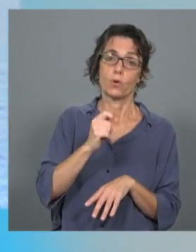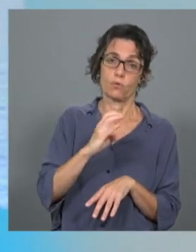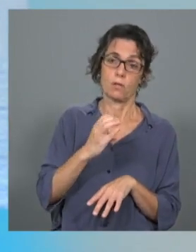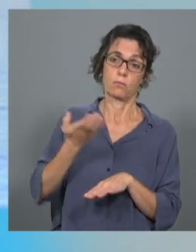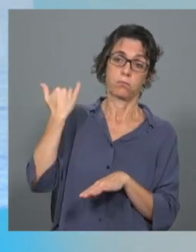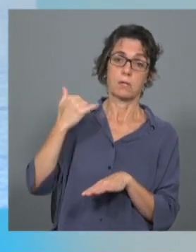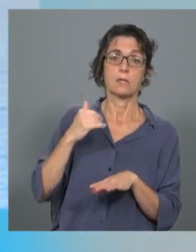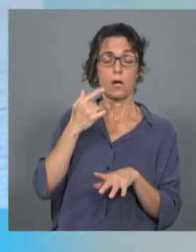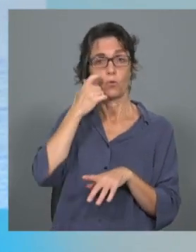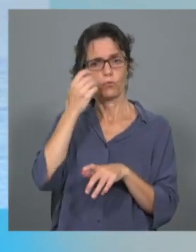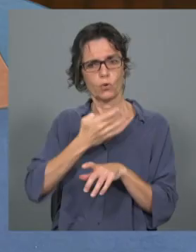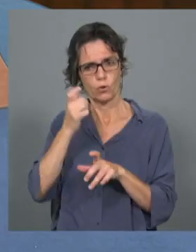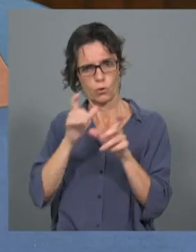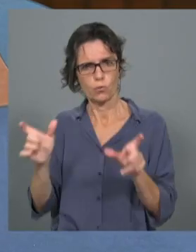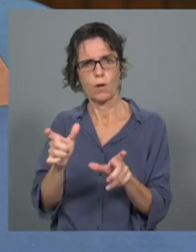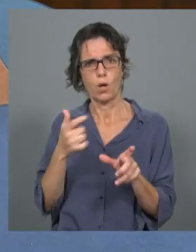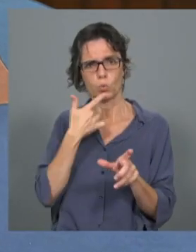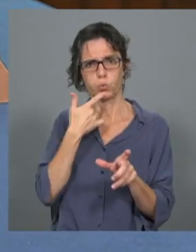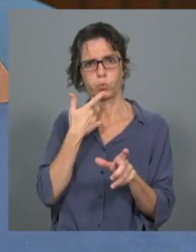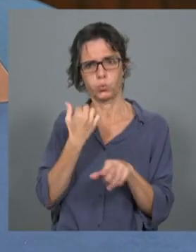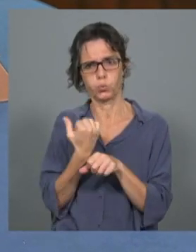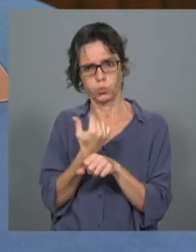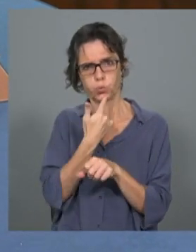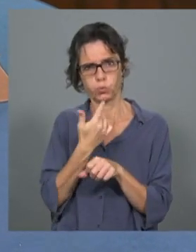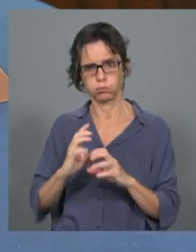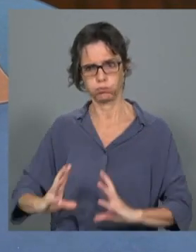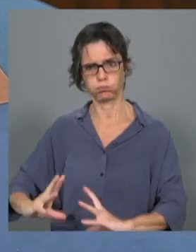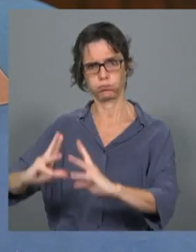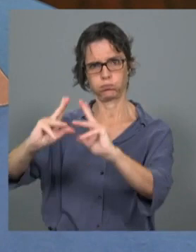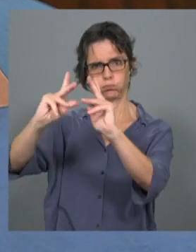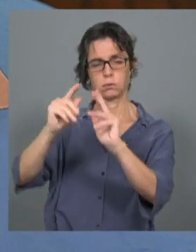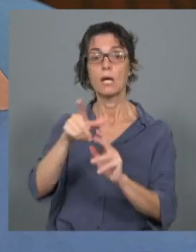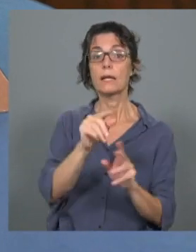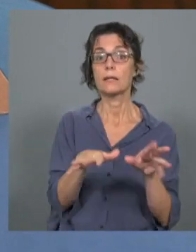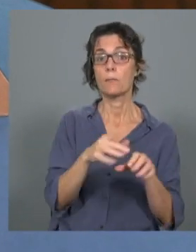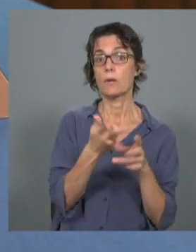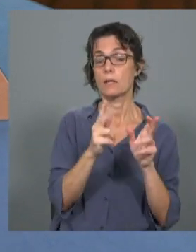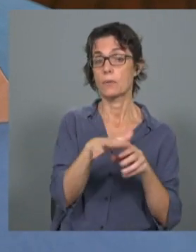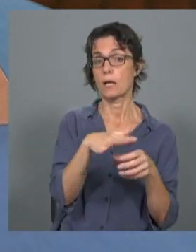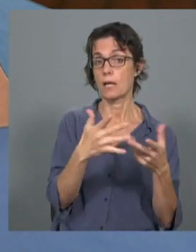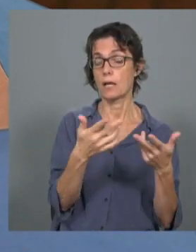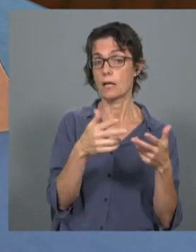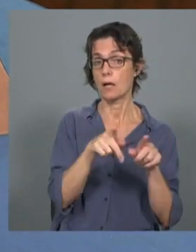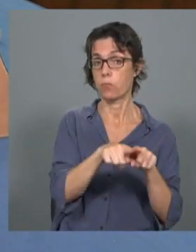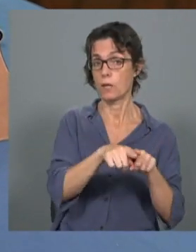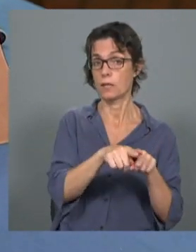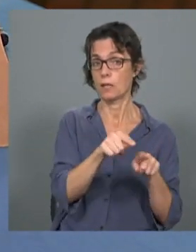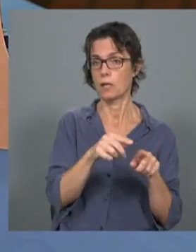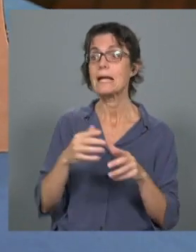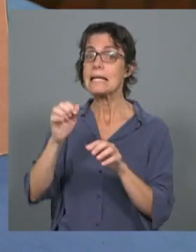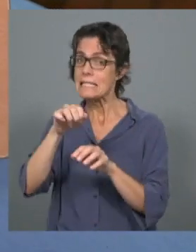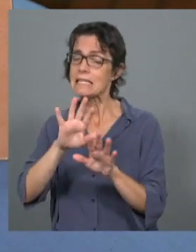não em abstrato. Da construção da liberdade, pelo menos nos ambientes exatamente, políticos. Mas fica muito aquém quando, por exemplo, nós não entendemos